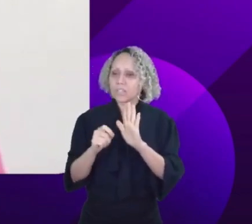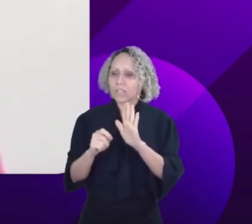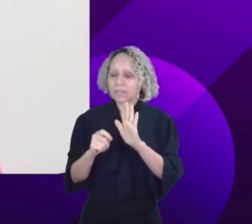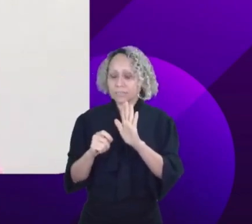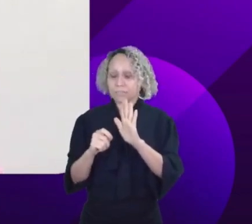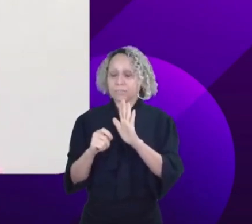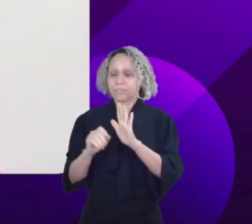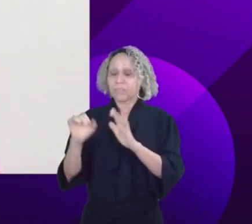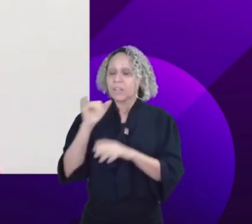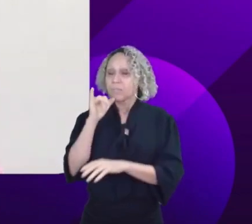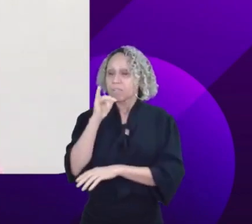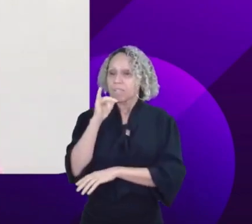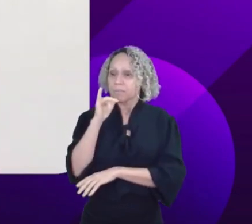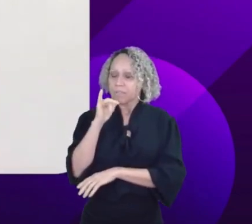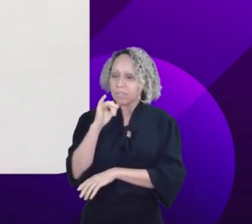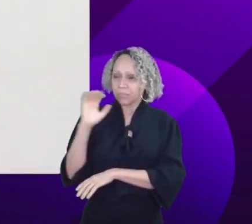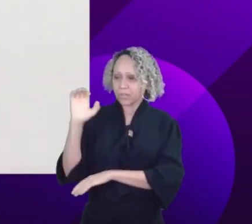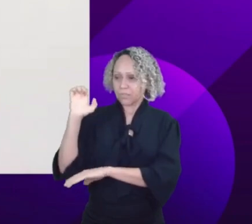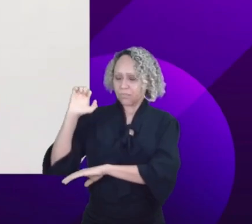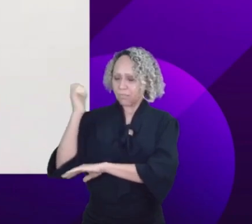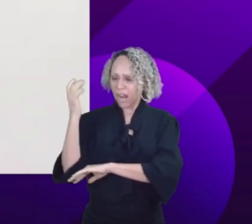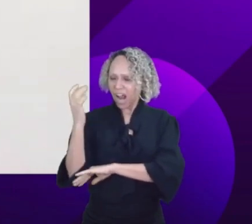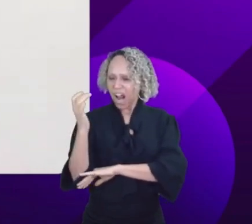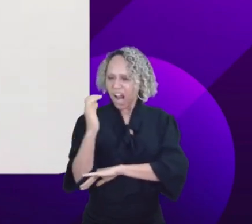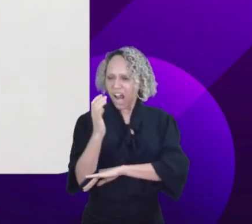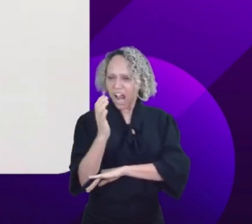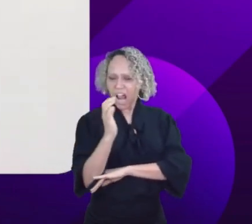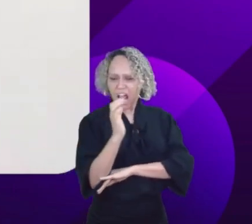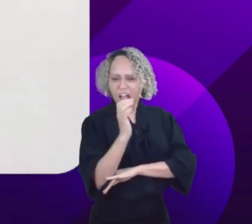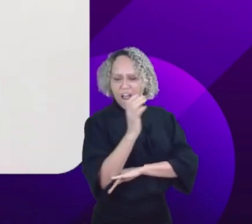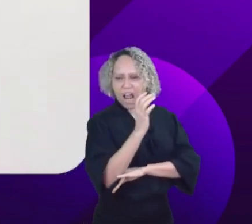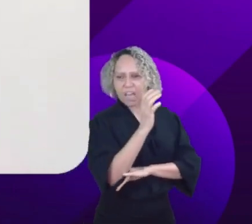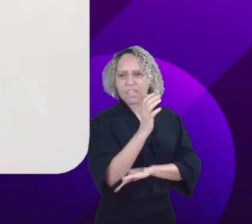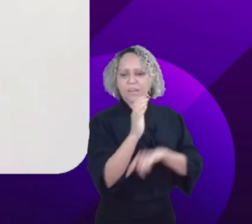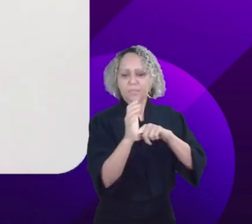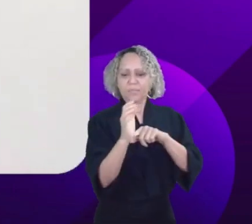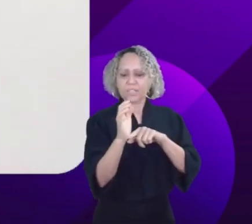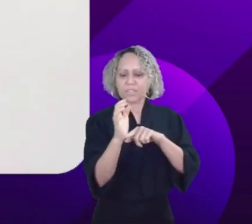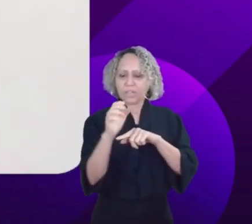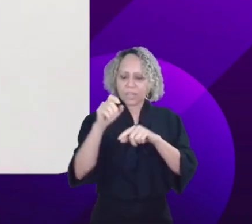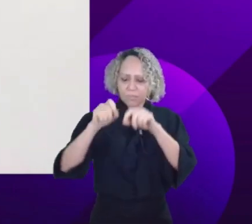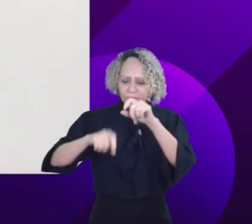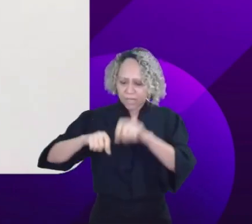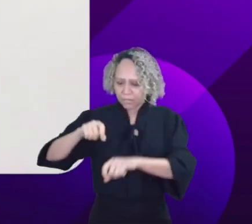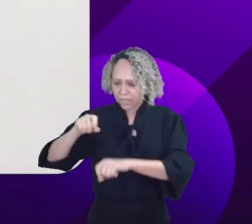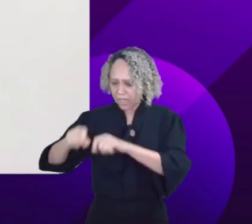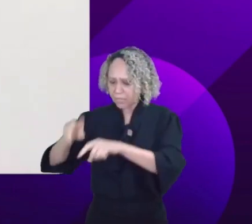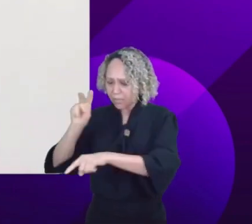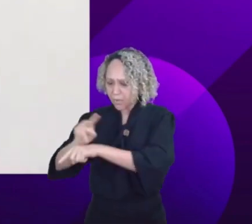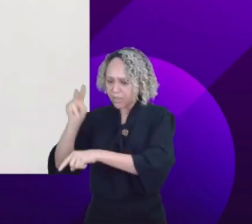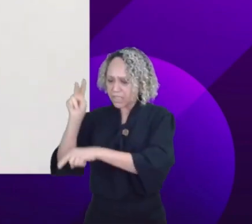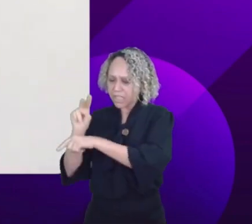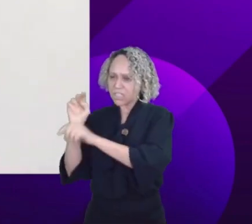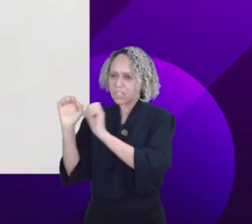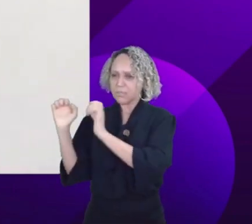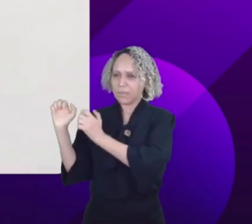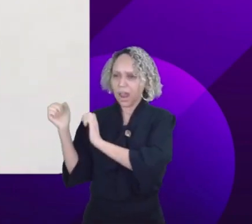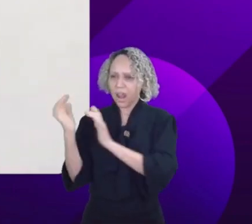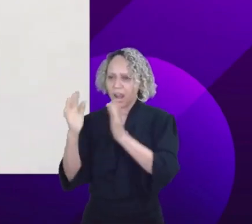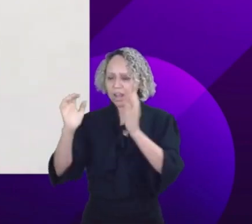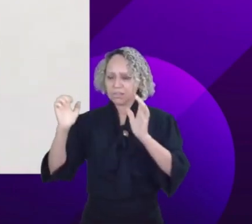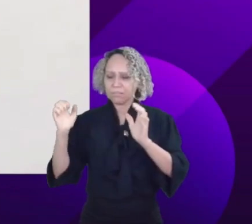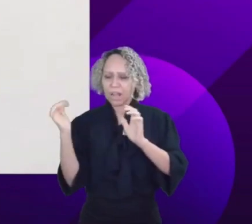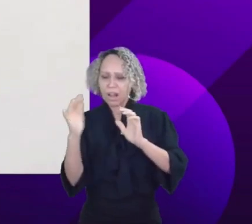ciliar e o controle de erosão. O assoreamento dos rios é considerado um dos principais fatores que levam às